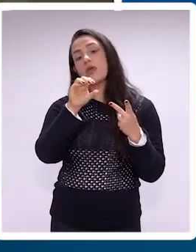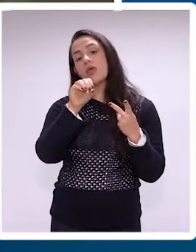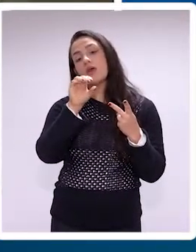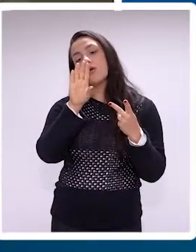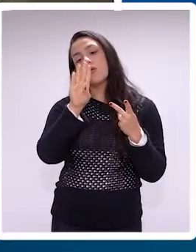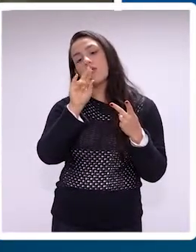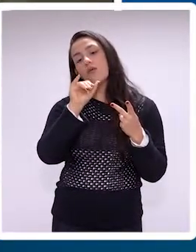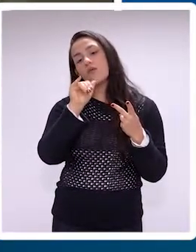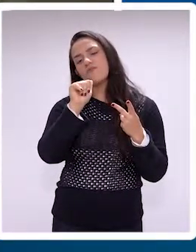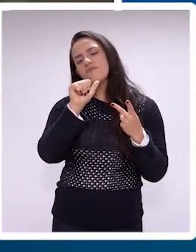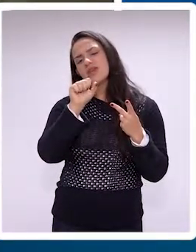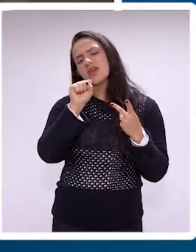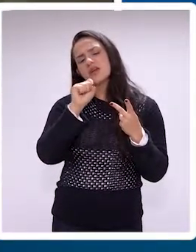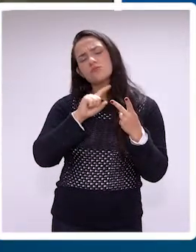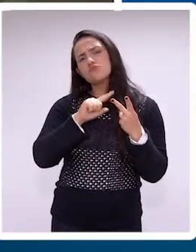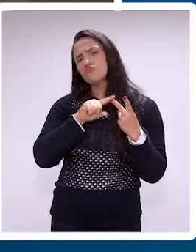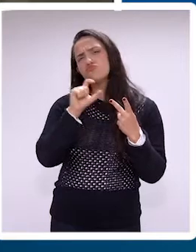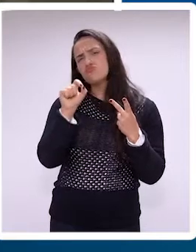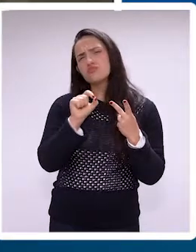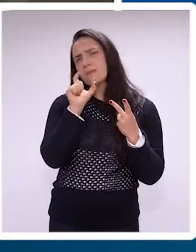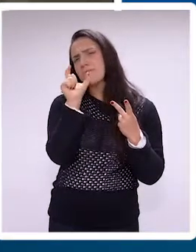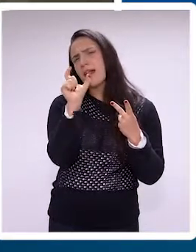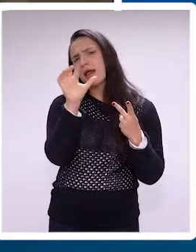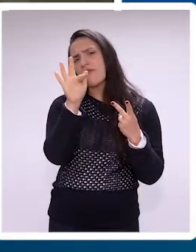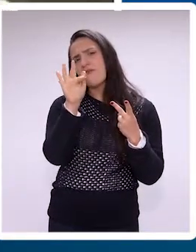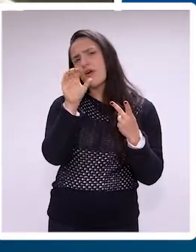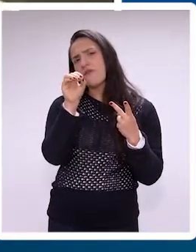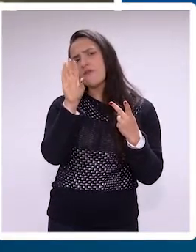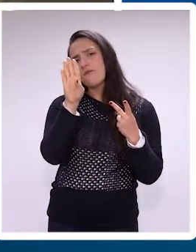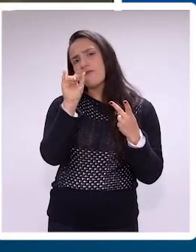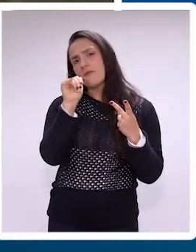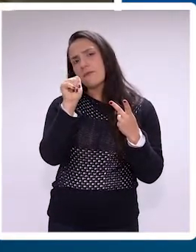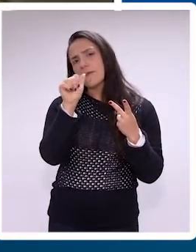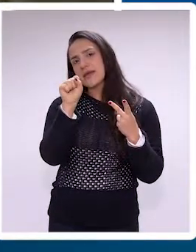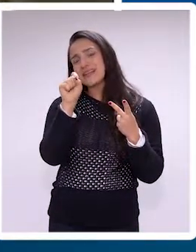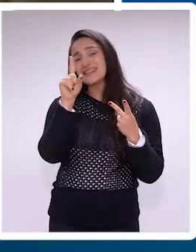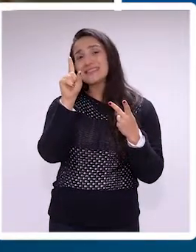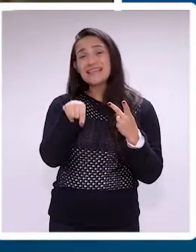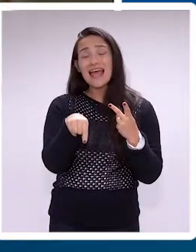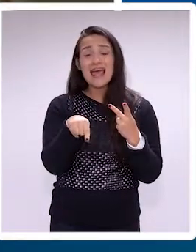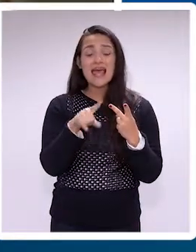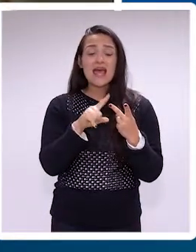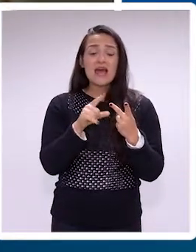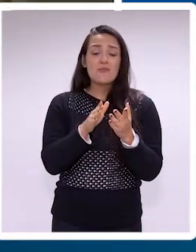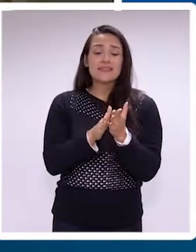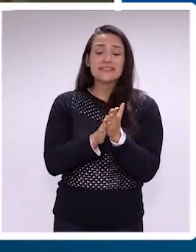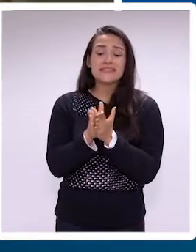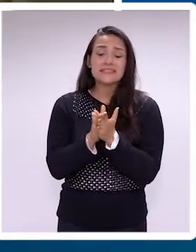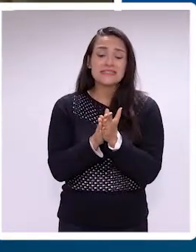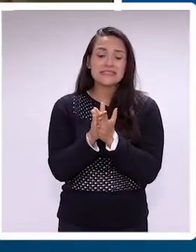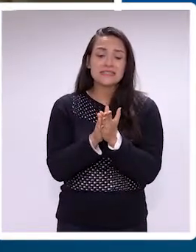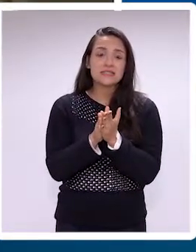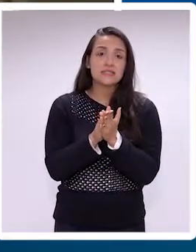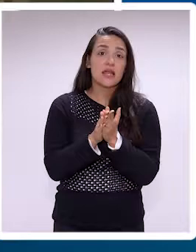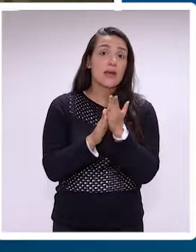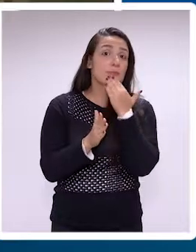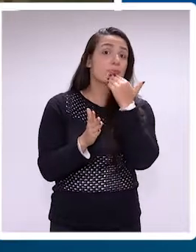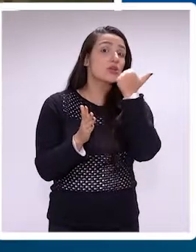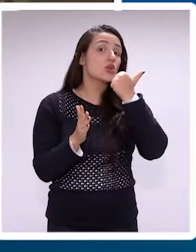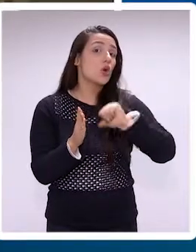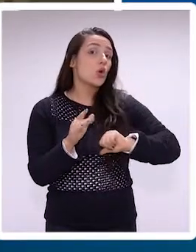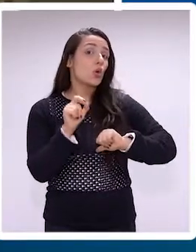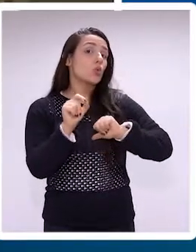fobias. O que é uma fobia? A fobia é um quadro de ansiedade, mas que